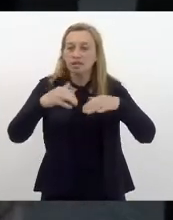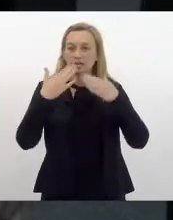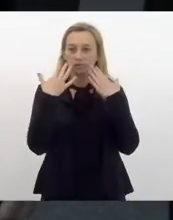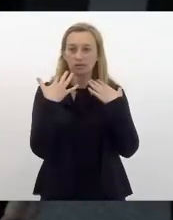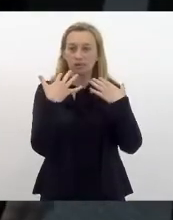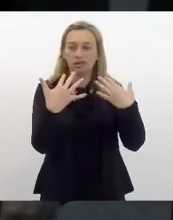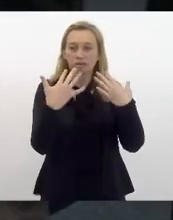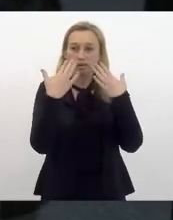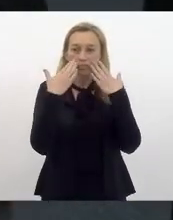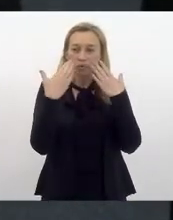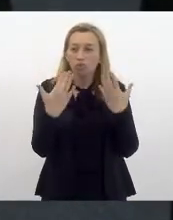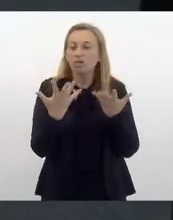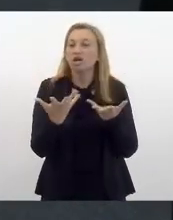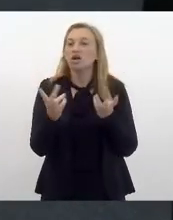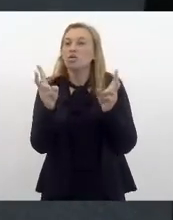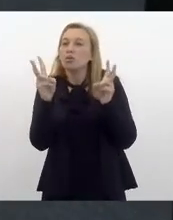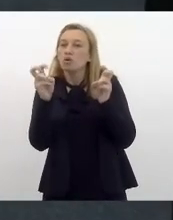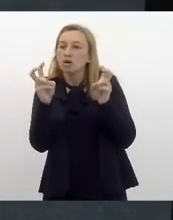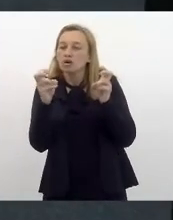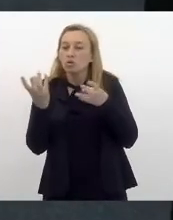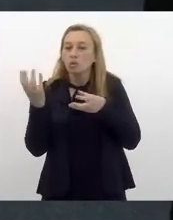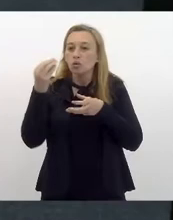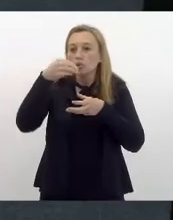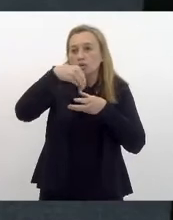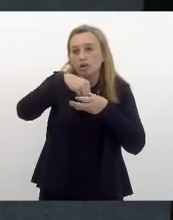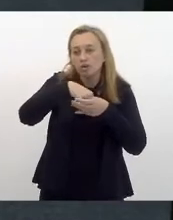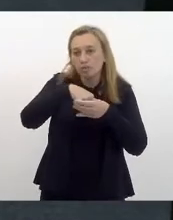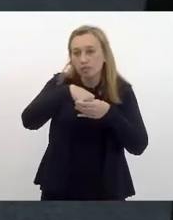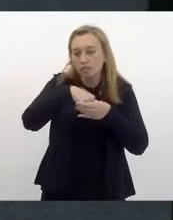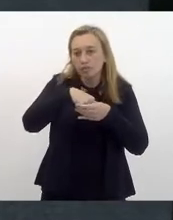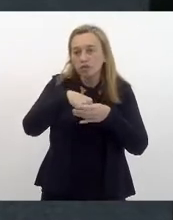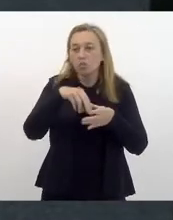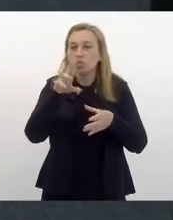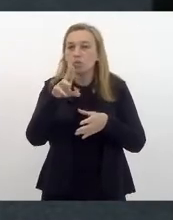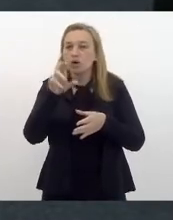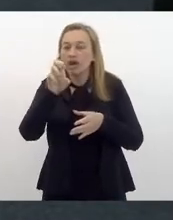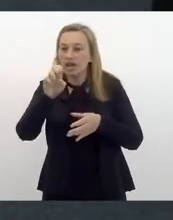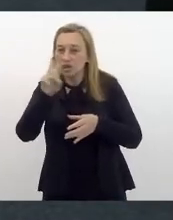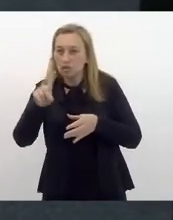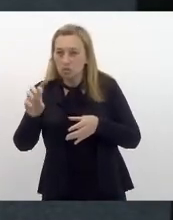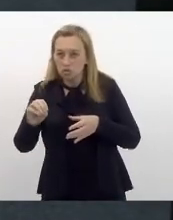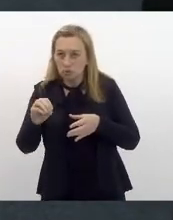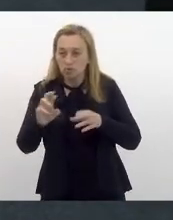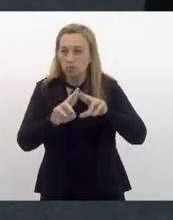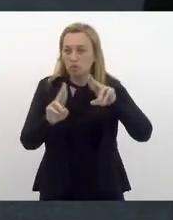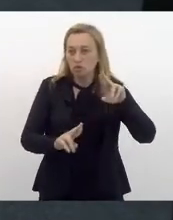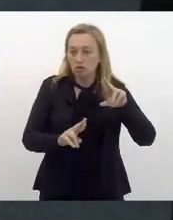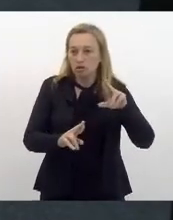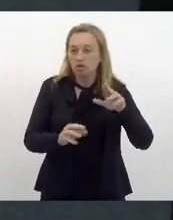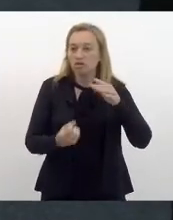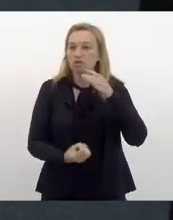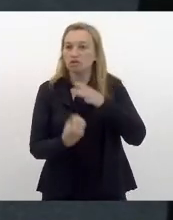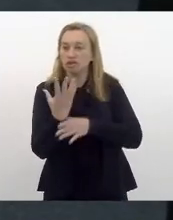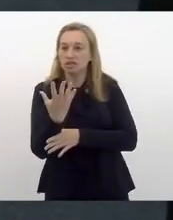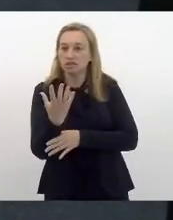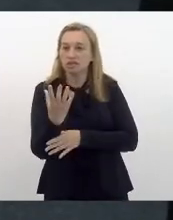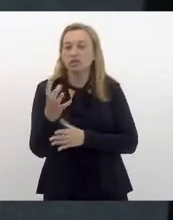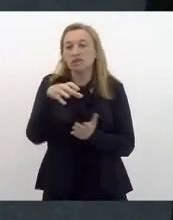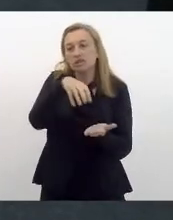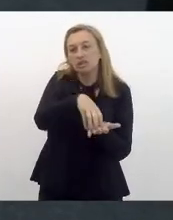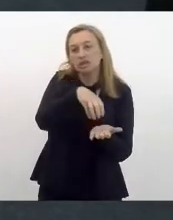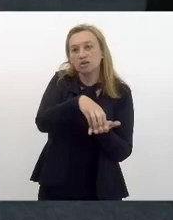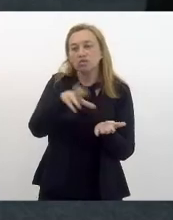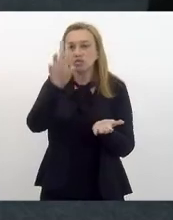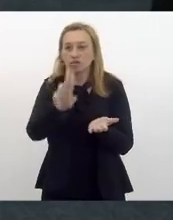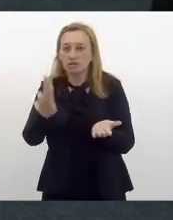pública acerca da incorporação da uezo pela UERJ da fundação Centro Universitário da Zona